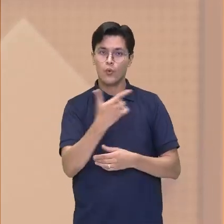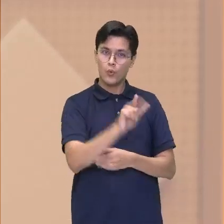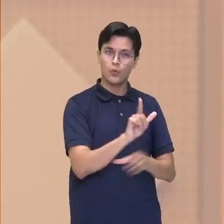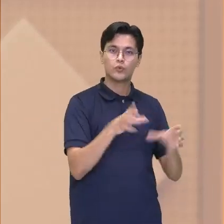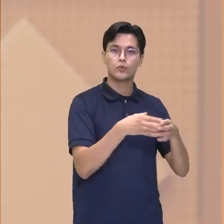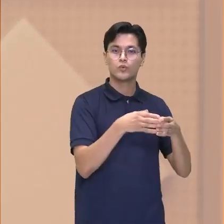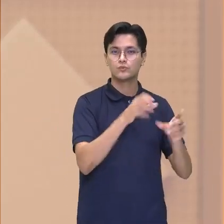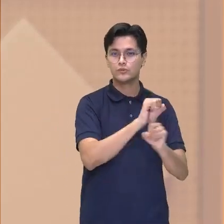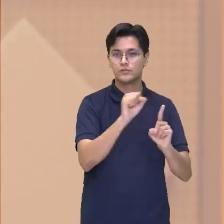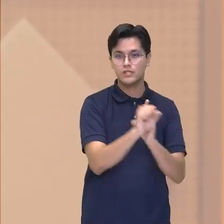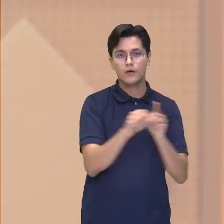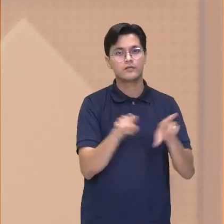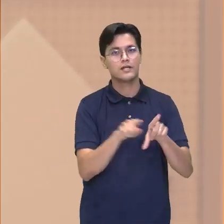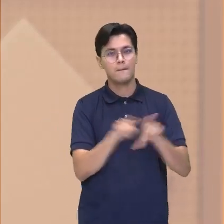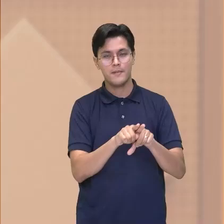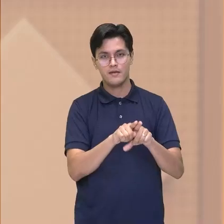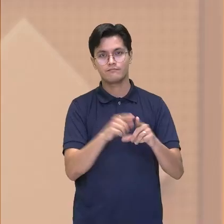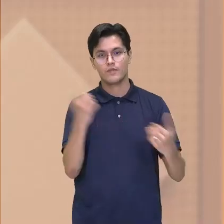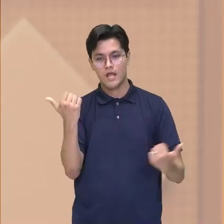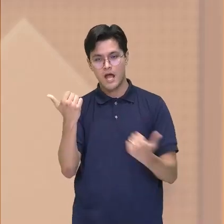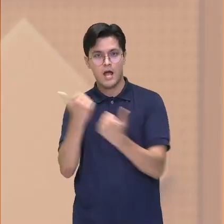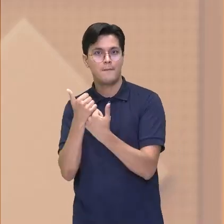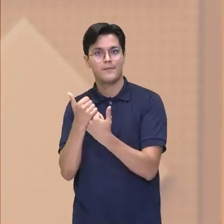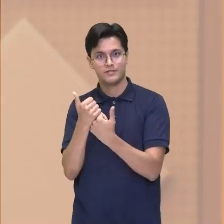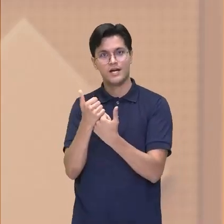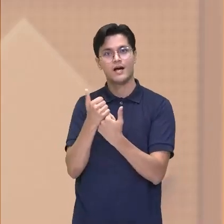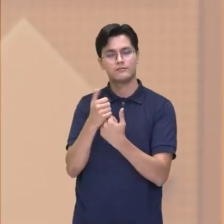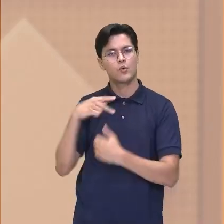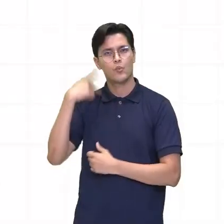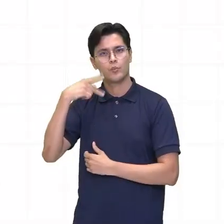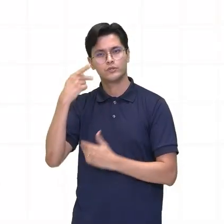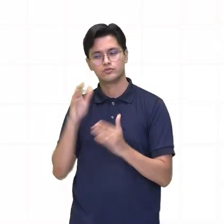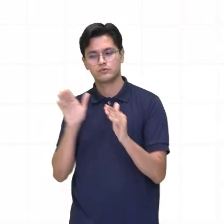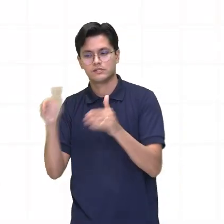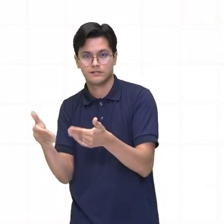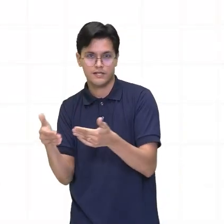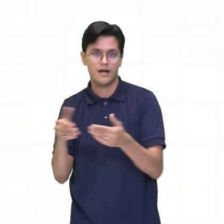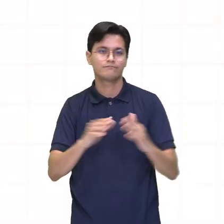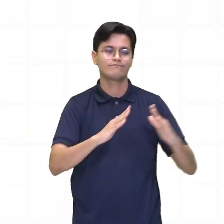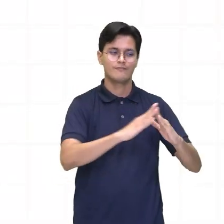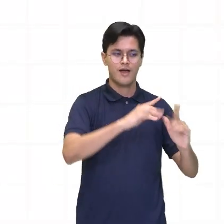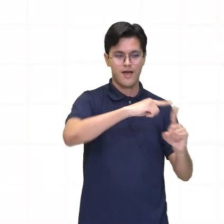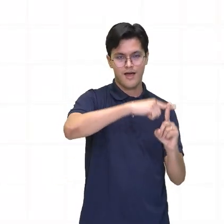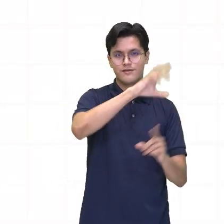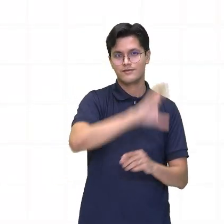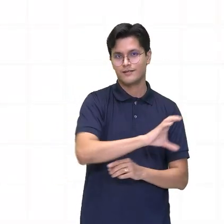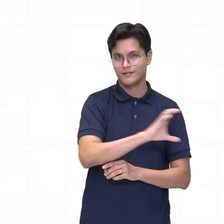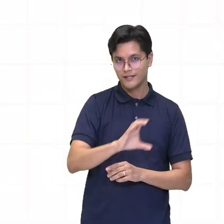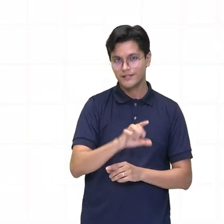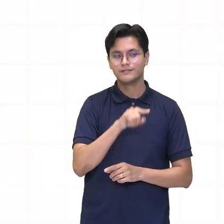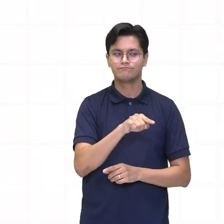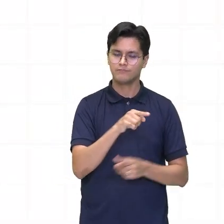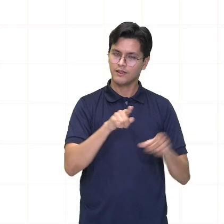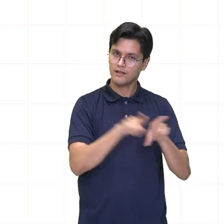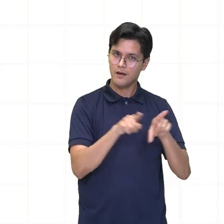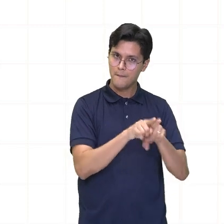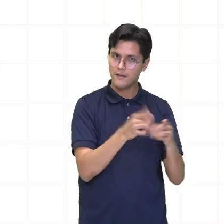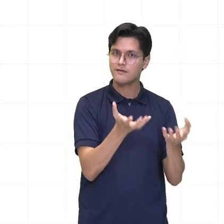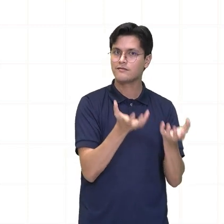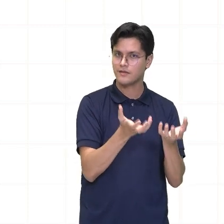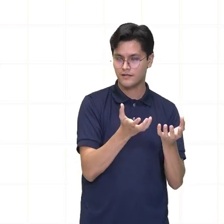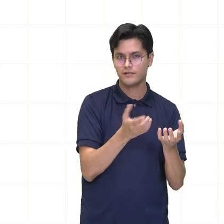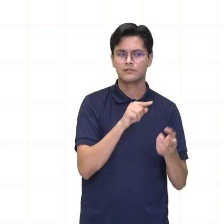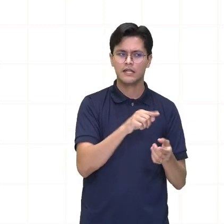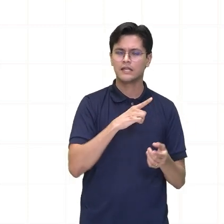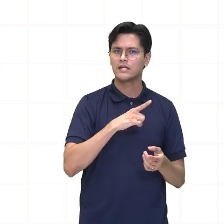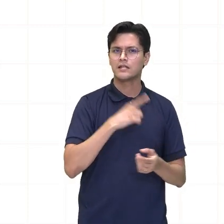também vai apoiar a centralização política vai ser a igreja. Também da mesma pegada aqui da nobreza,